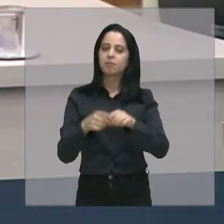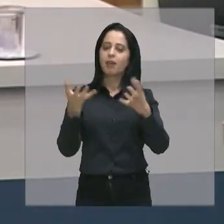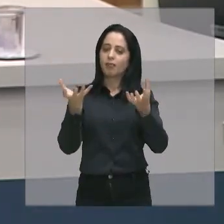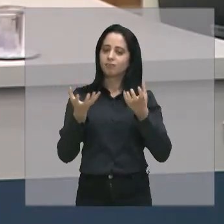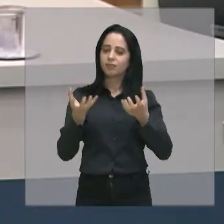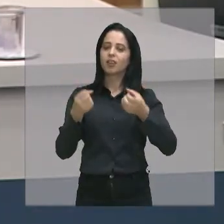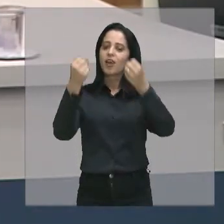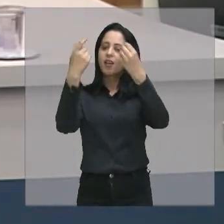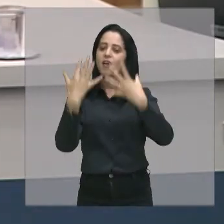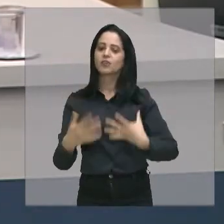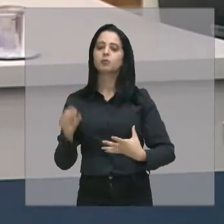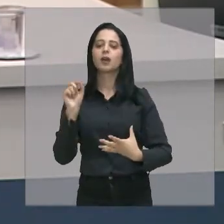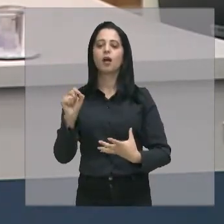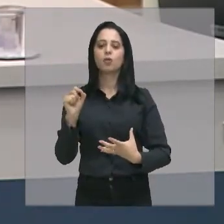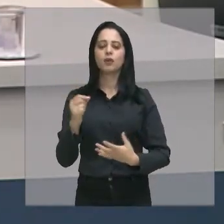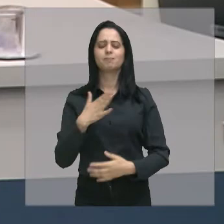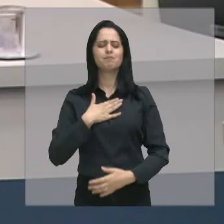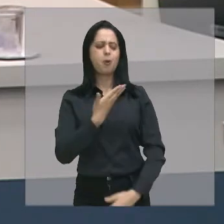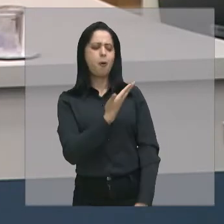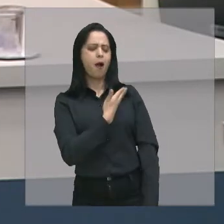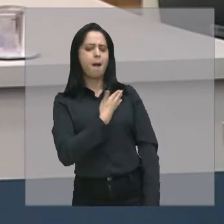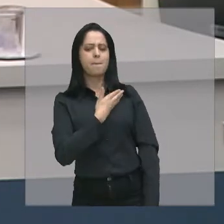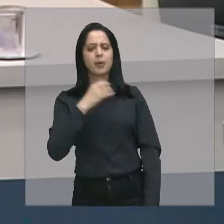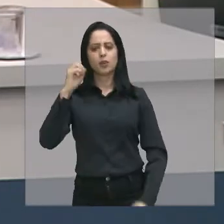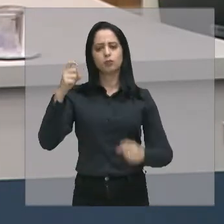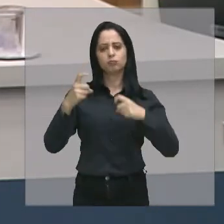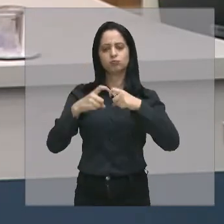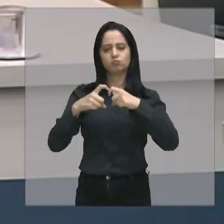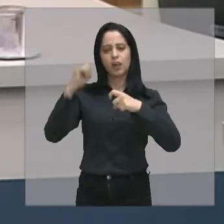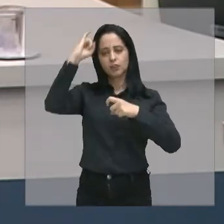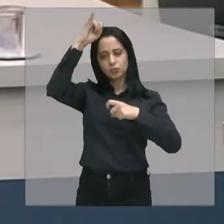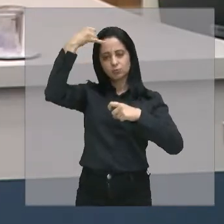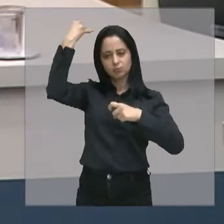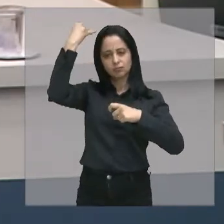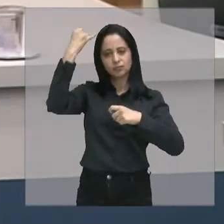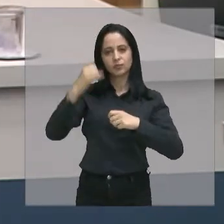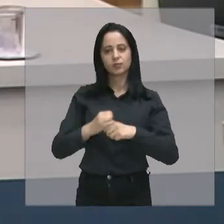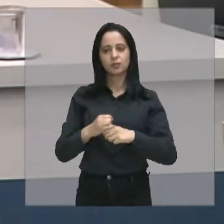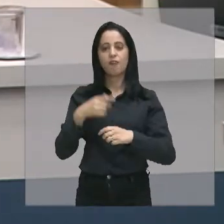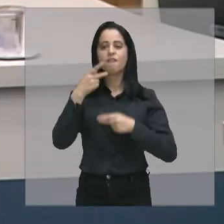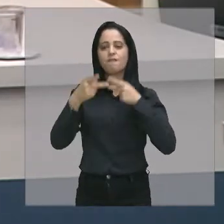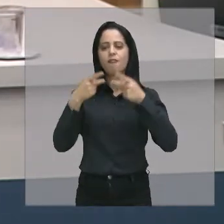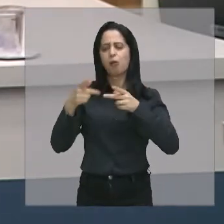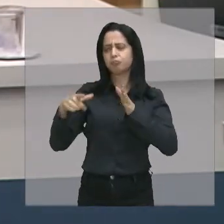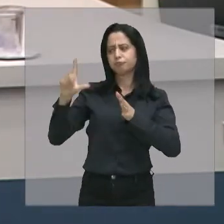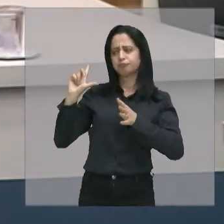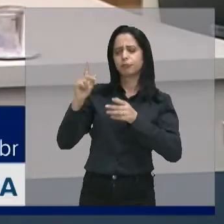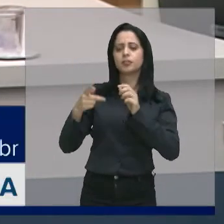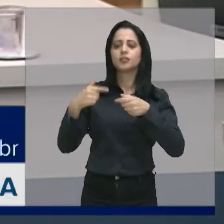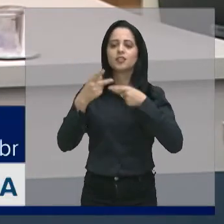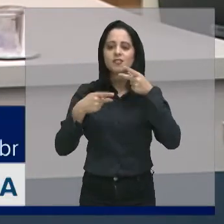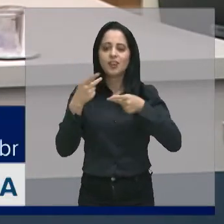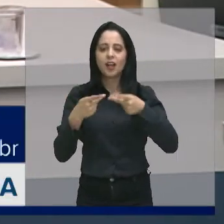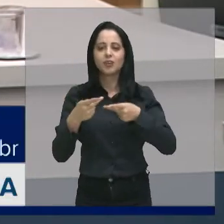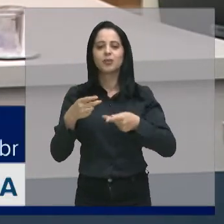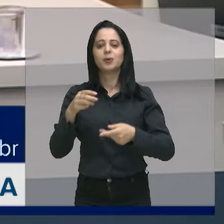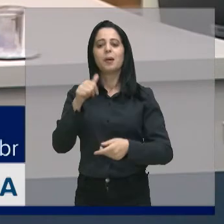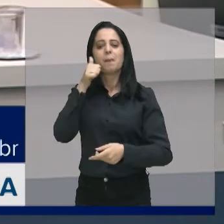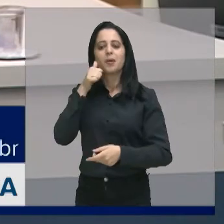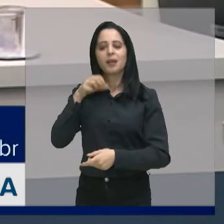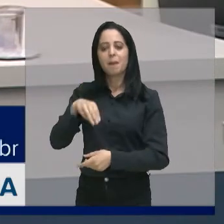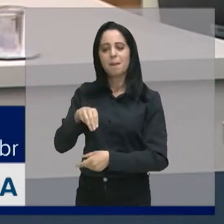doutor Zé Cláudio, ele tinha me comentado antes aqui a questão da dona Maria Tereza, né, Maria